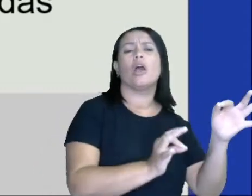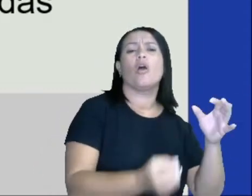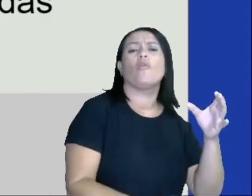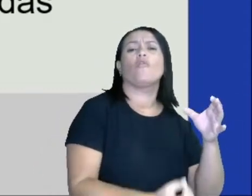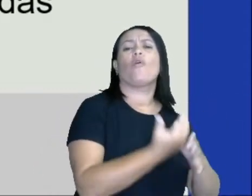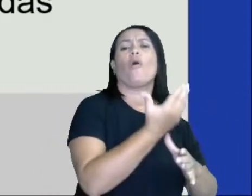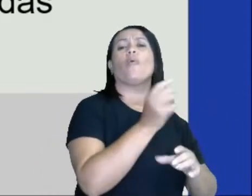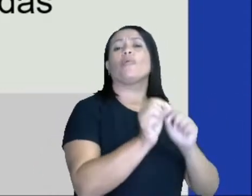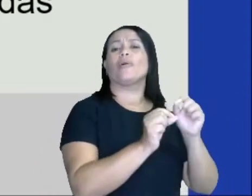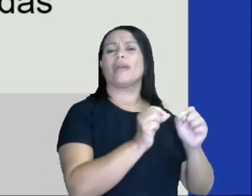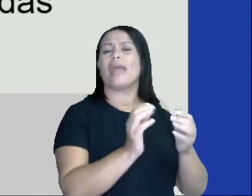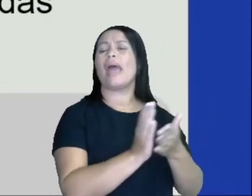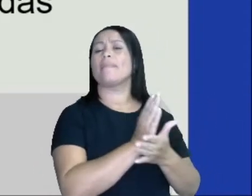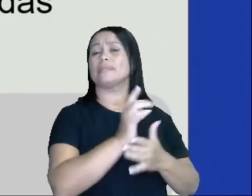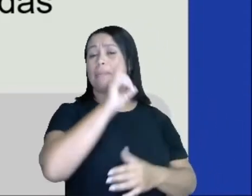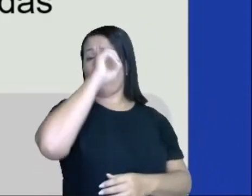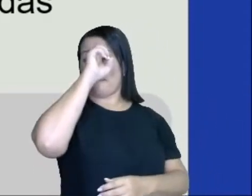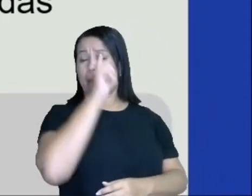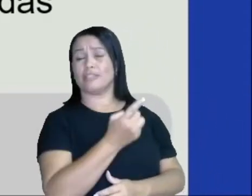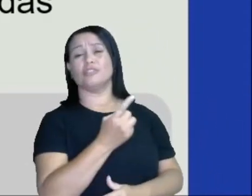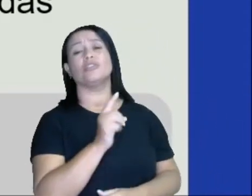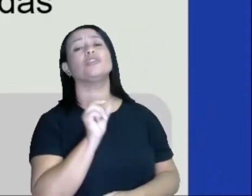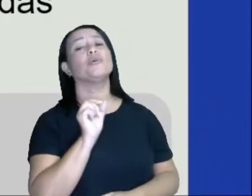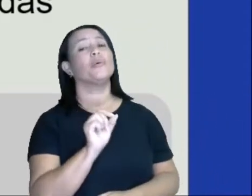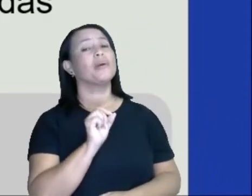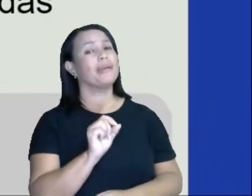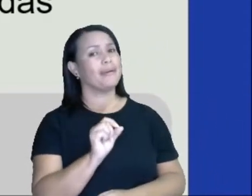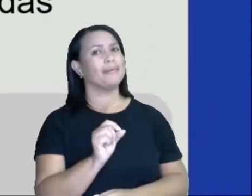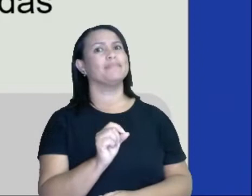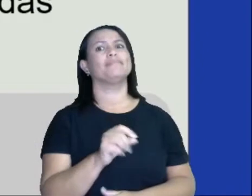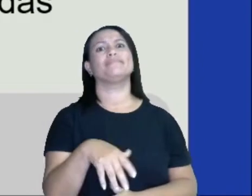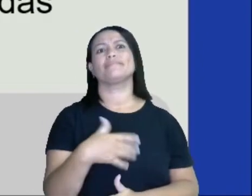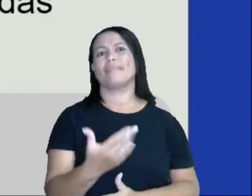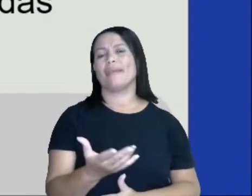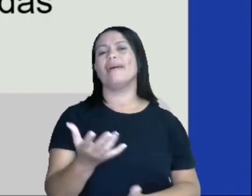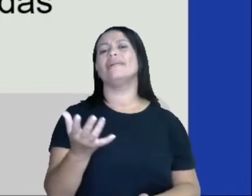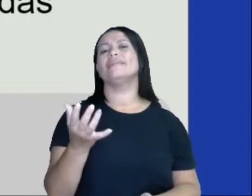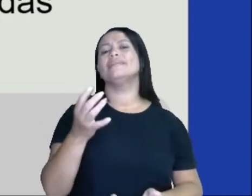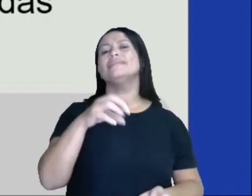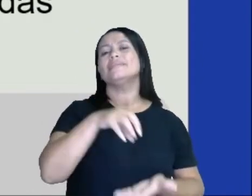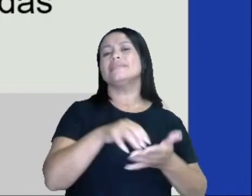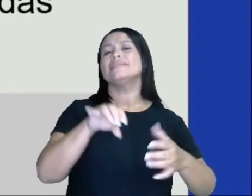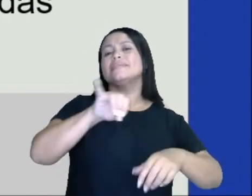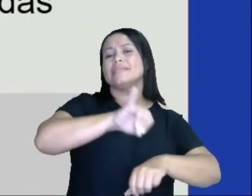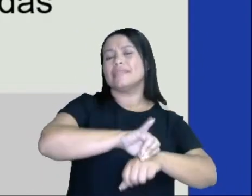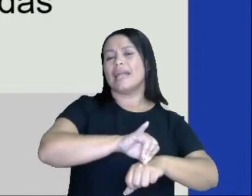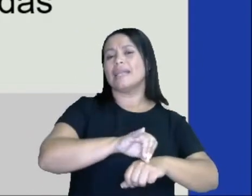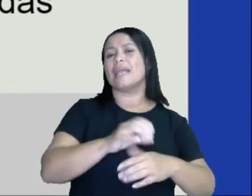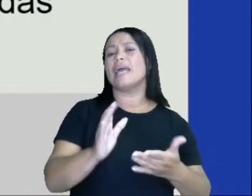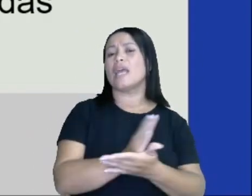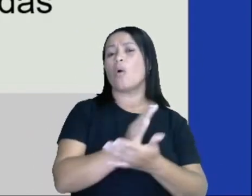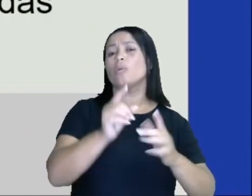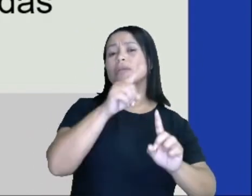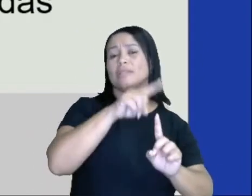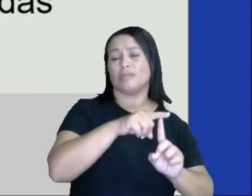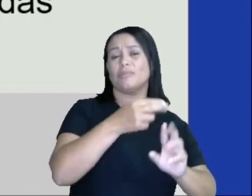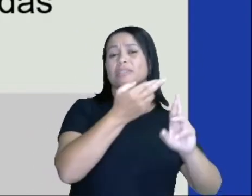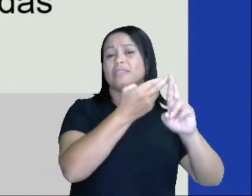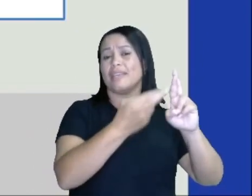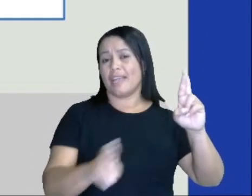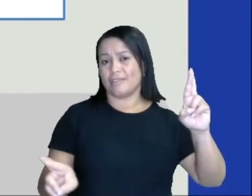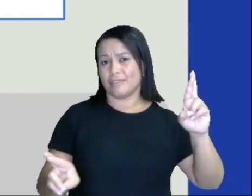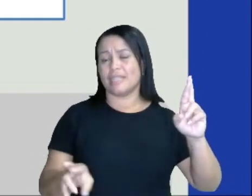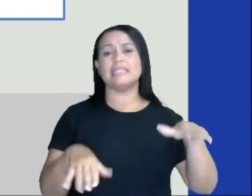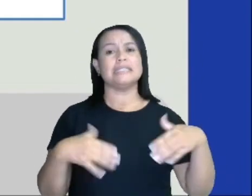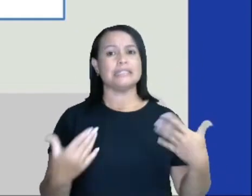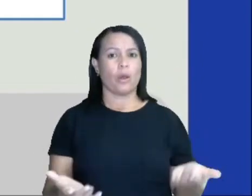econômicas majoritariamente, predominantemente, né, centradas em algum tipo de atividade religiosa.